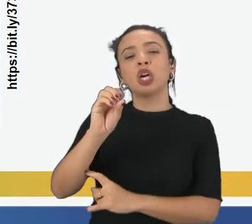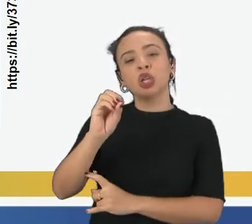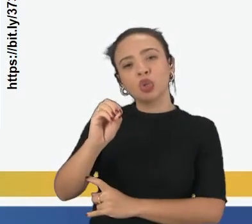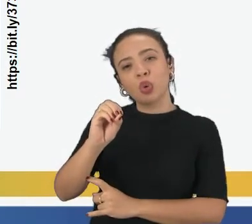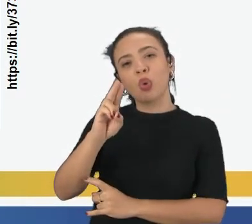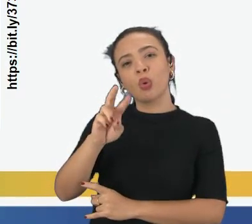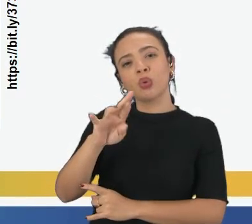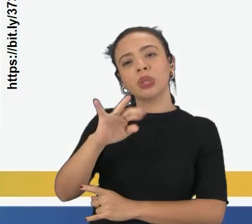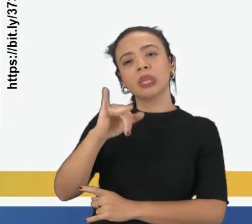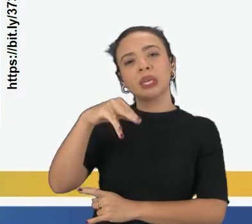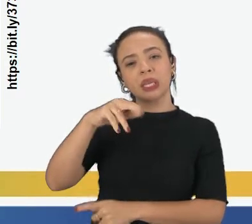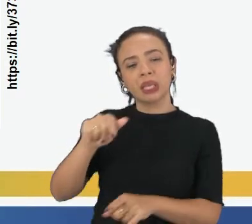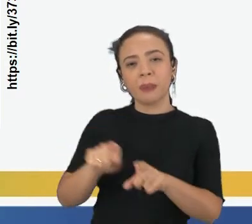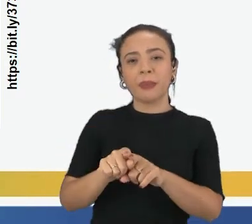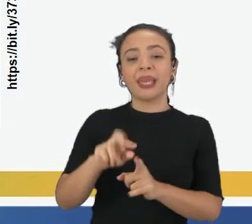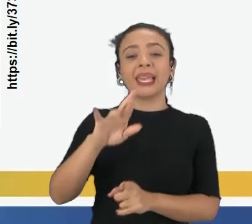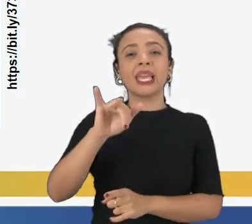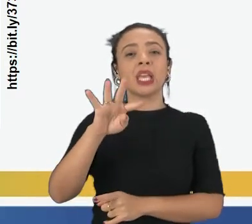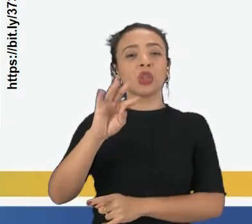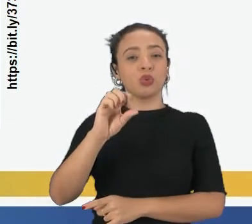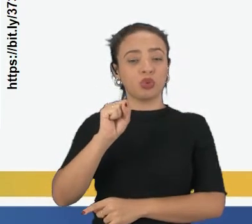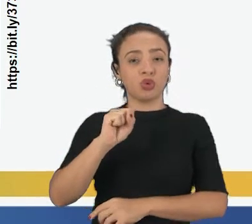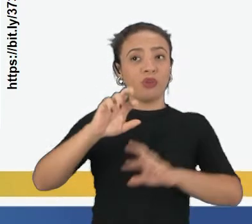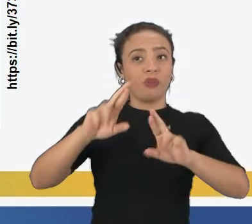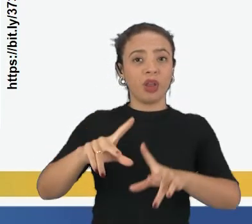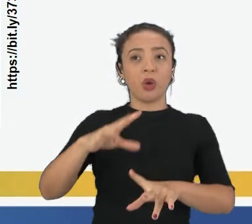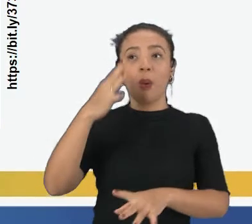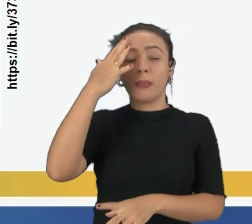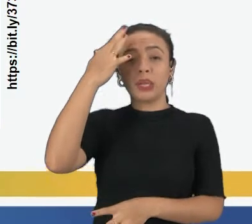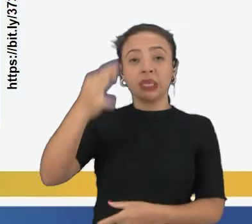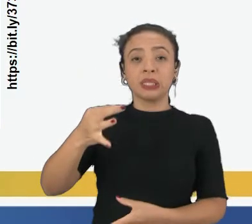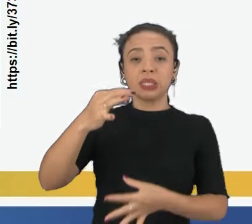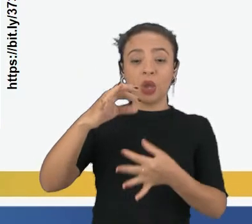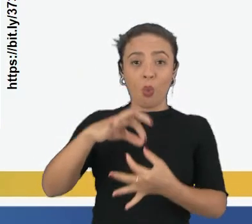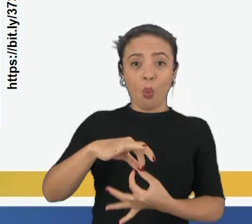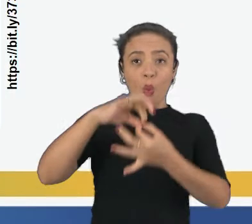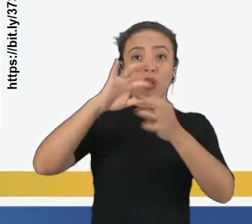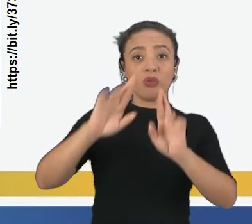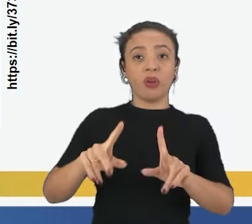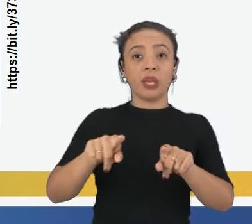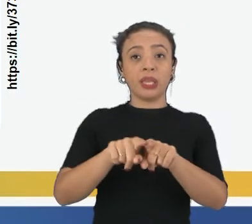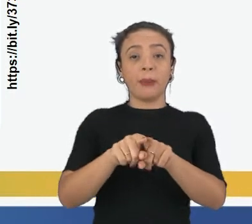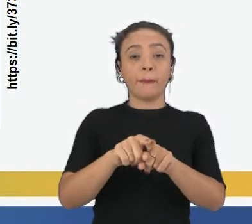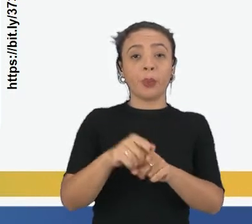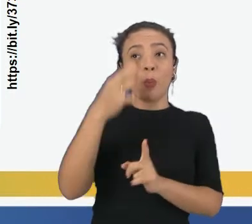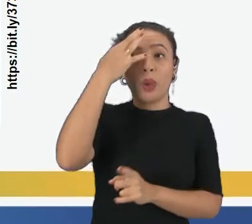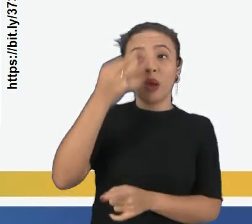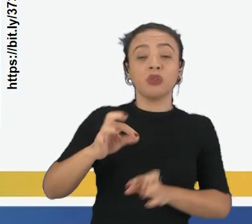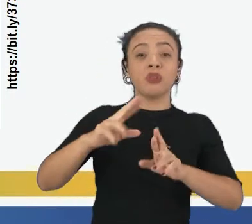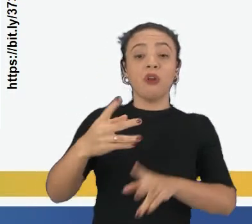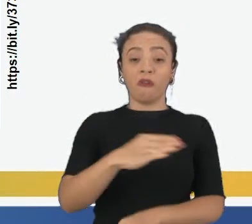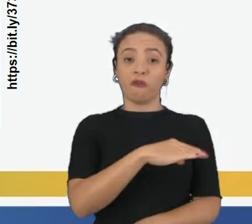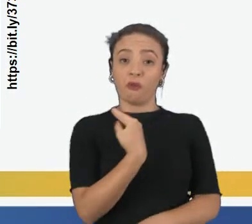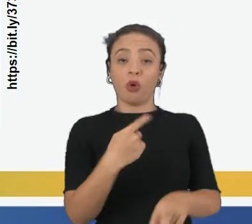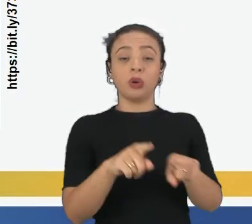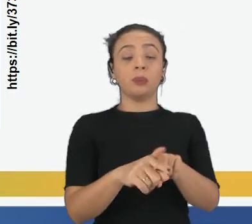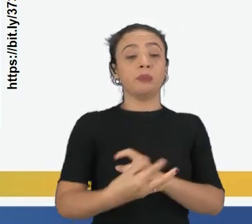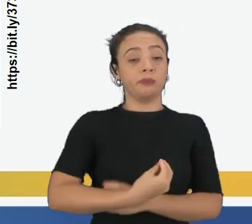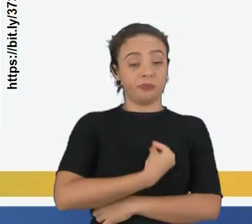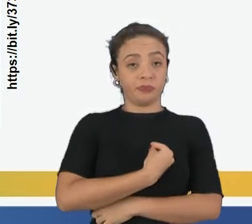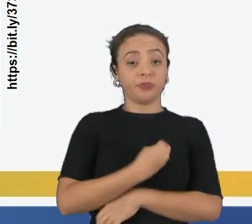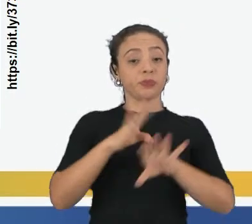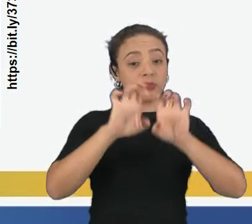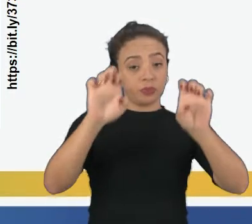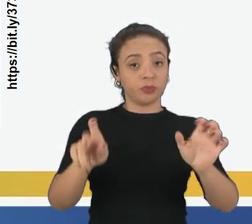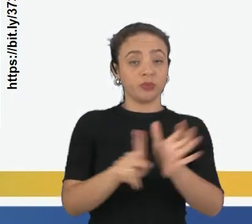diferentes ritos modos de entender o transcendente a vida EA morte Essa é a estrutura de uma religião